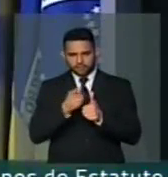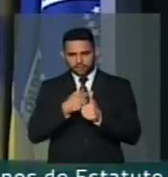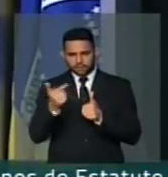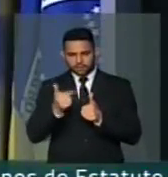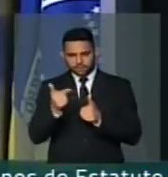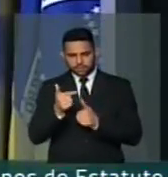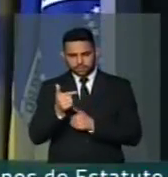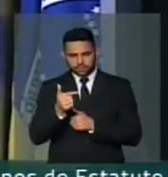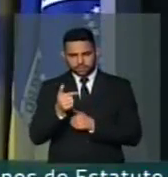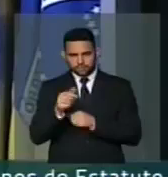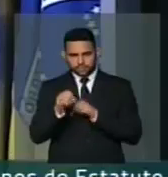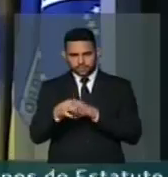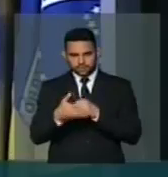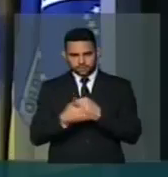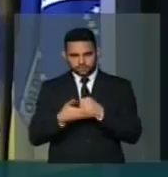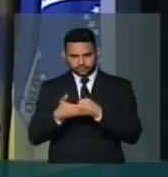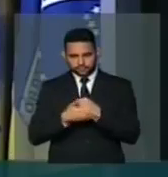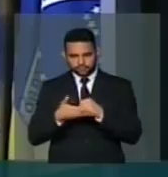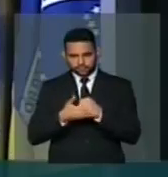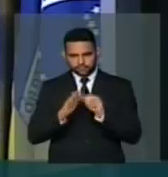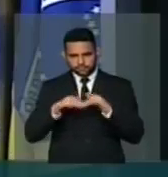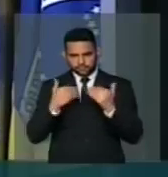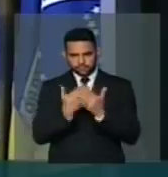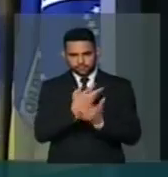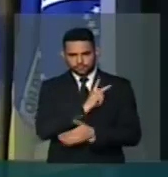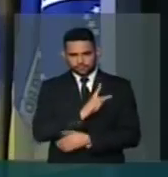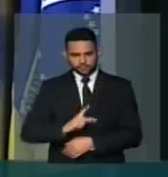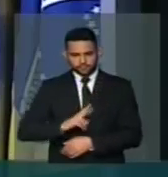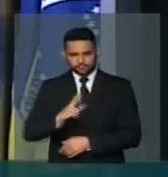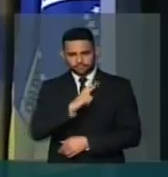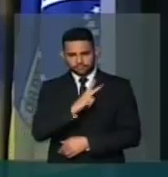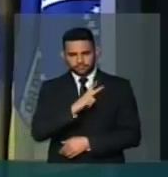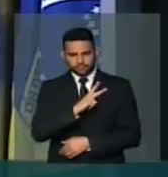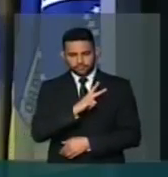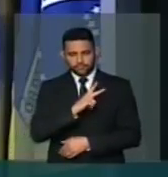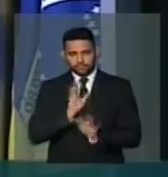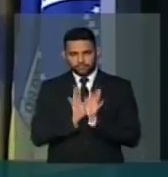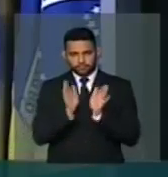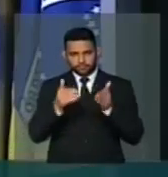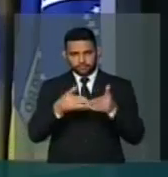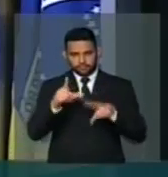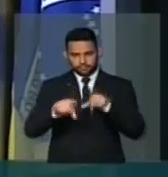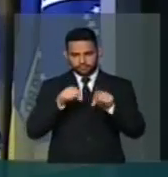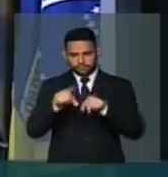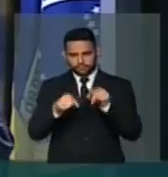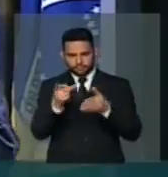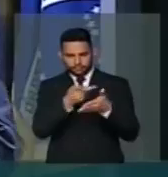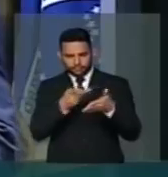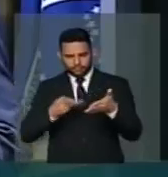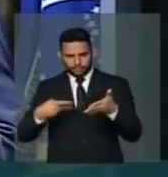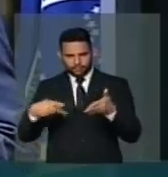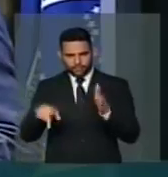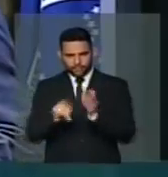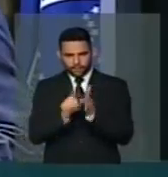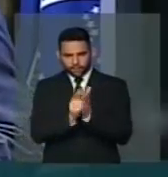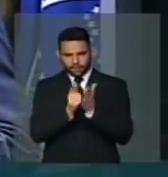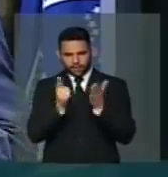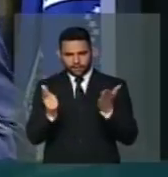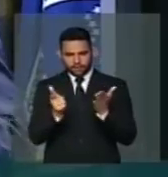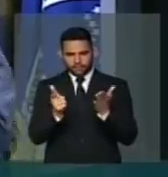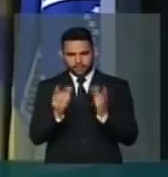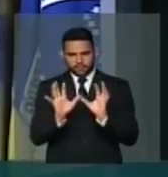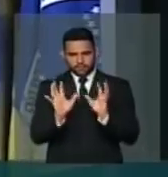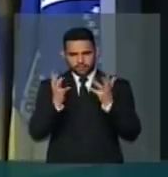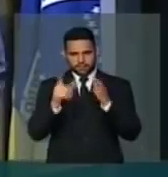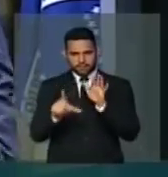segundo ano do ensino fundamental das escolas públicas e particulares, com o objetivo de selecionar a ilustração da capa da edição